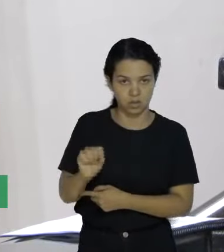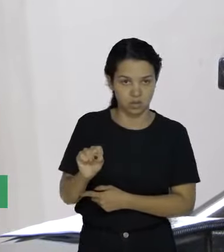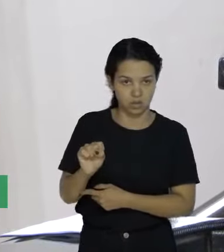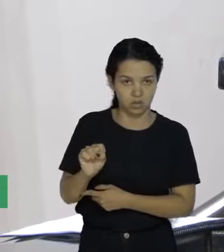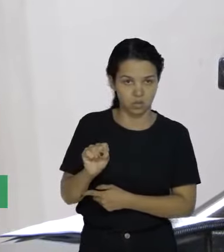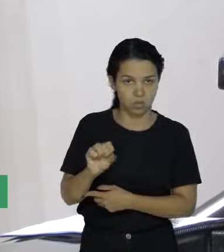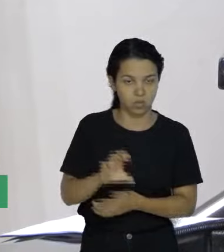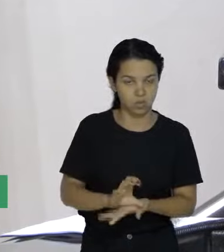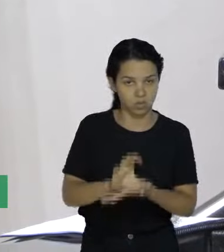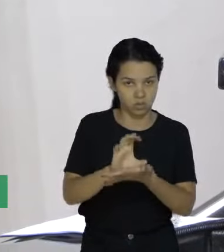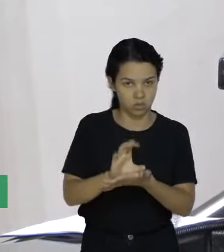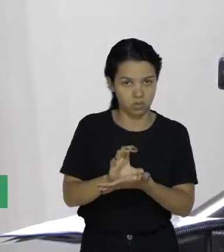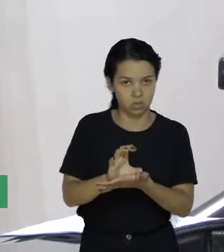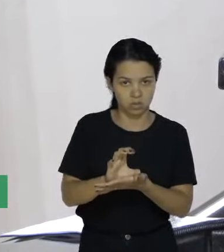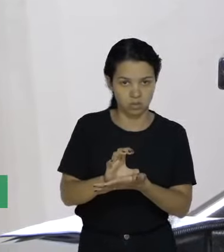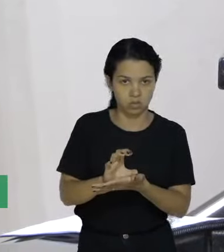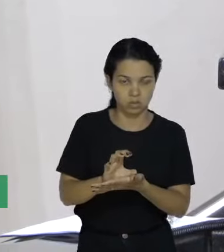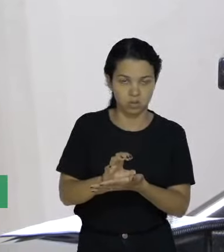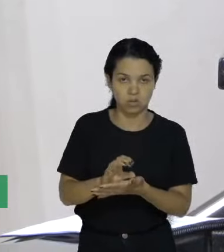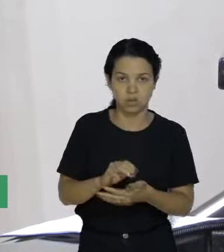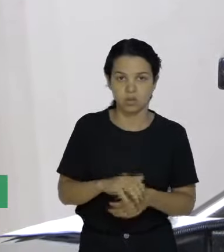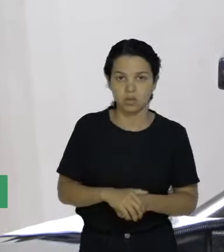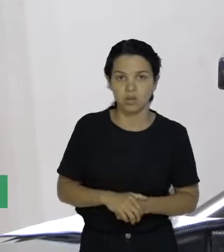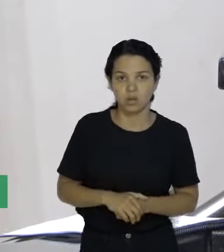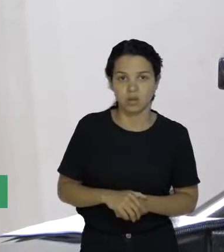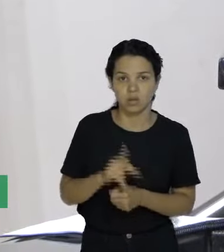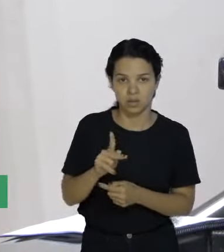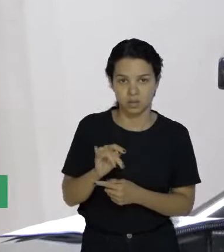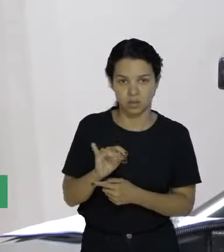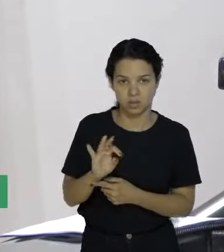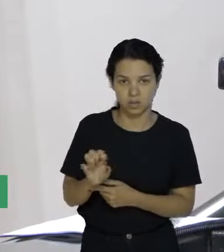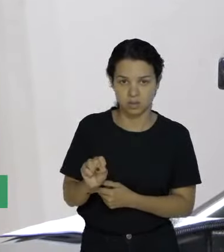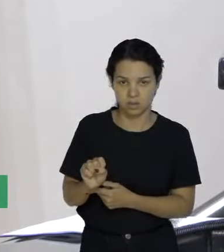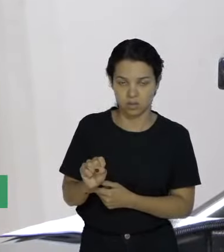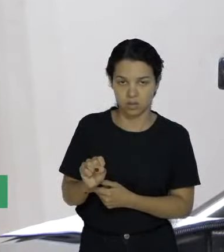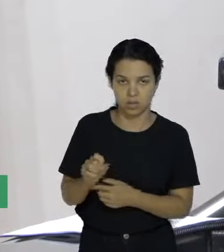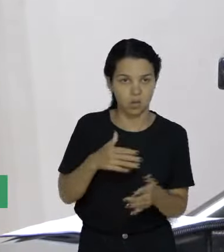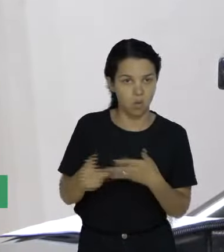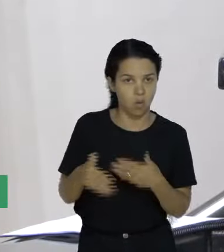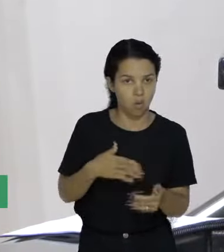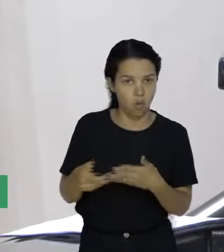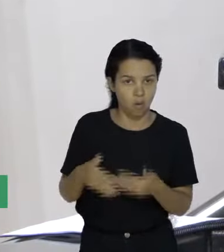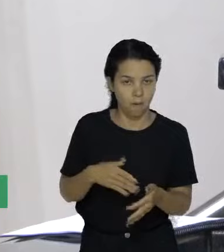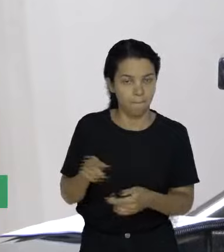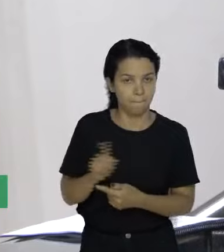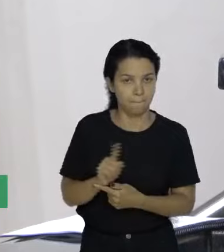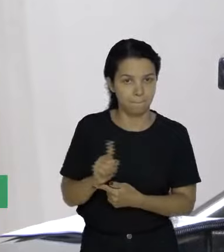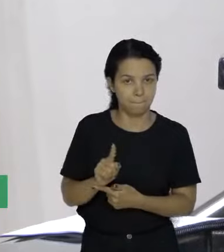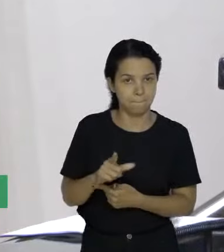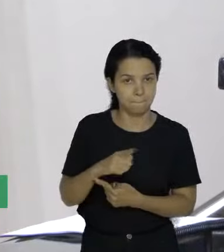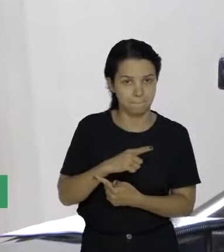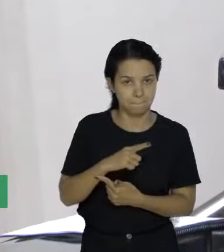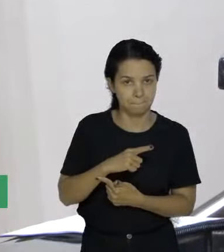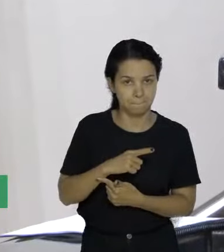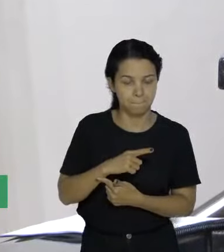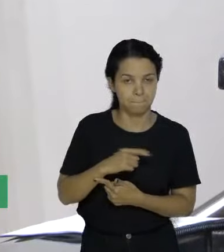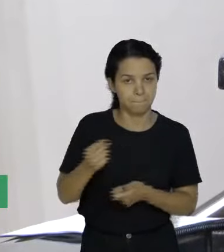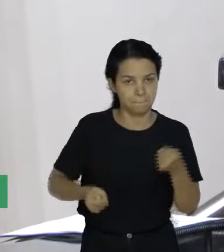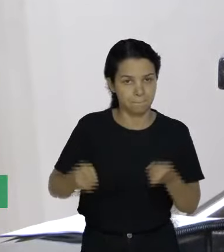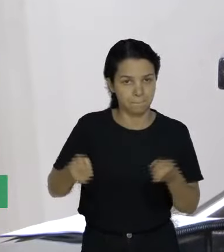esses kits kits entre aspas não é um kit qualquer é um kit com um